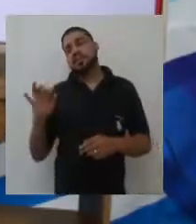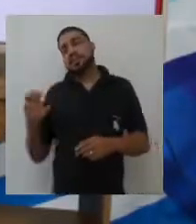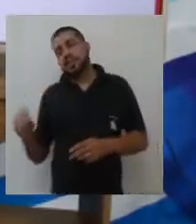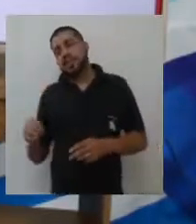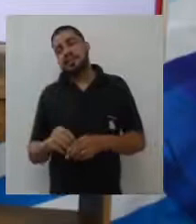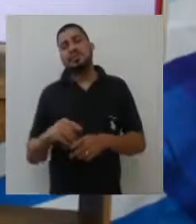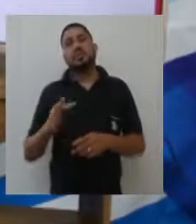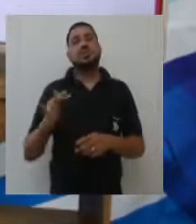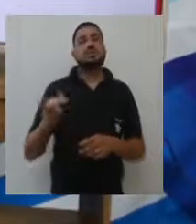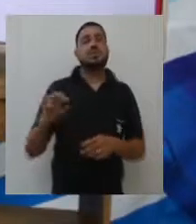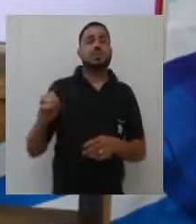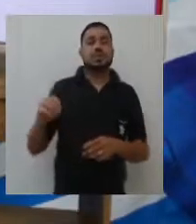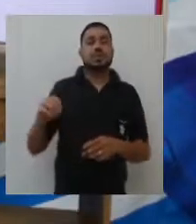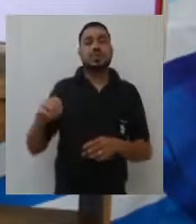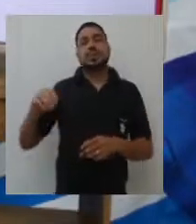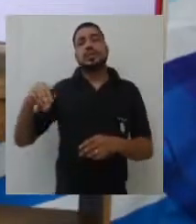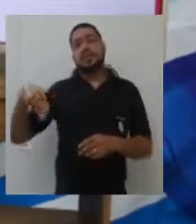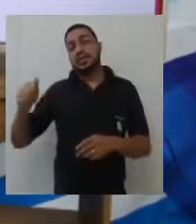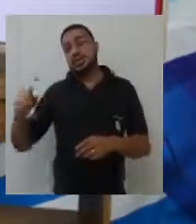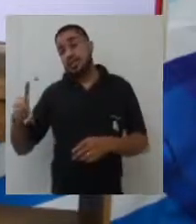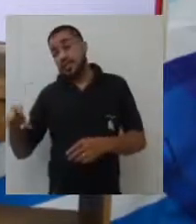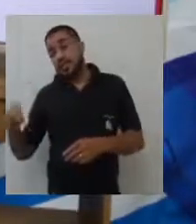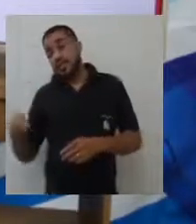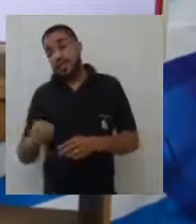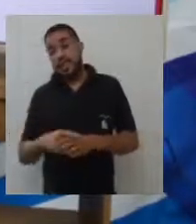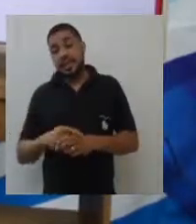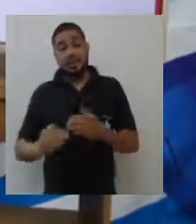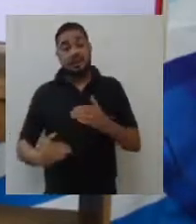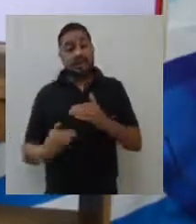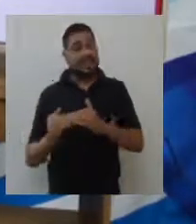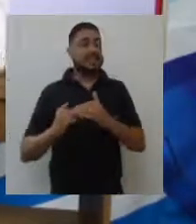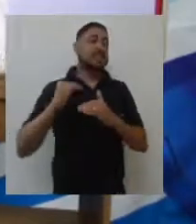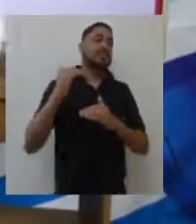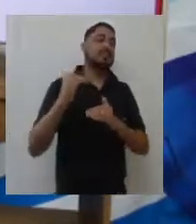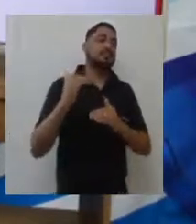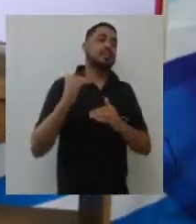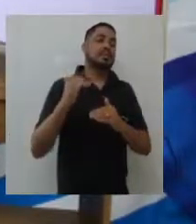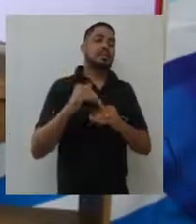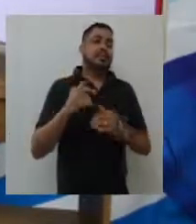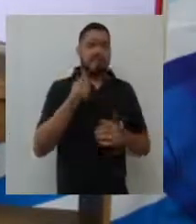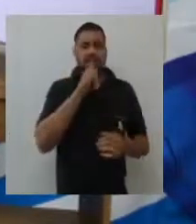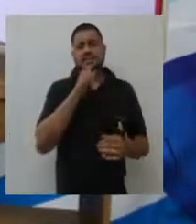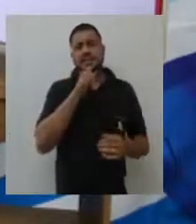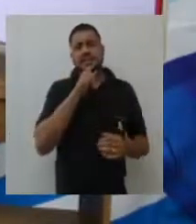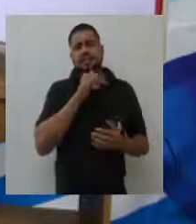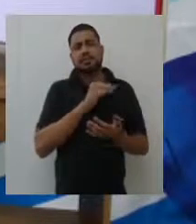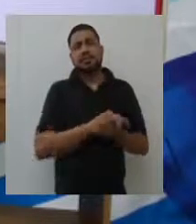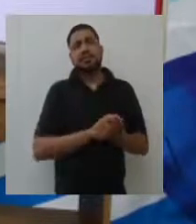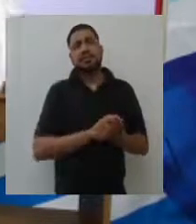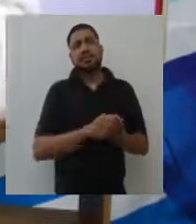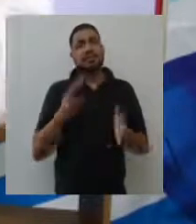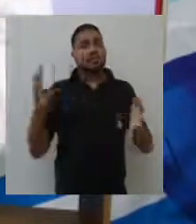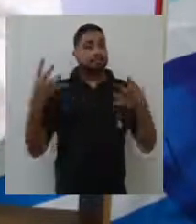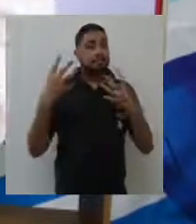nadante ou corpo de fundo, se chama, é o excesso. Pessoal, esse exemplo lúdico, eu quero chamar a atenção por quê? Porque